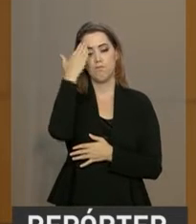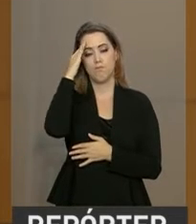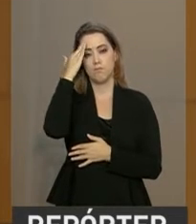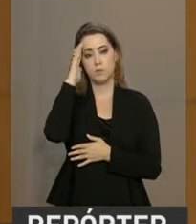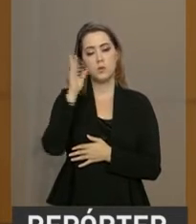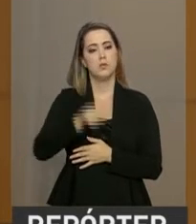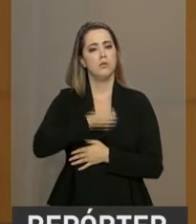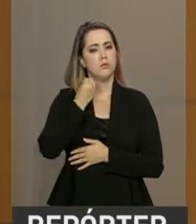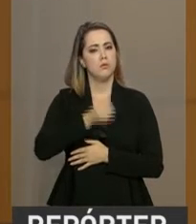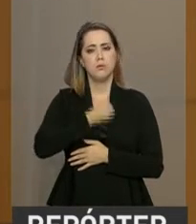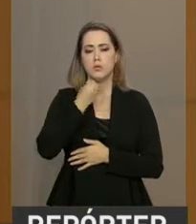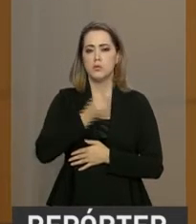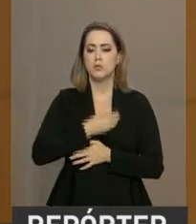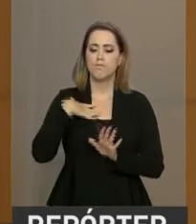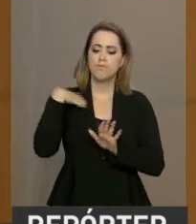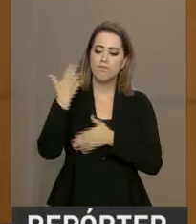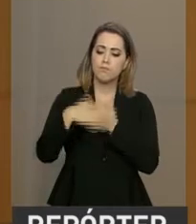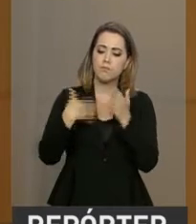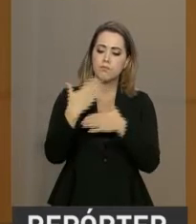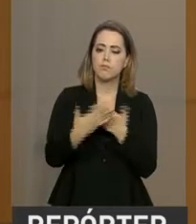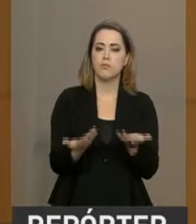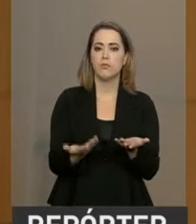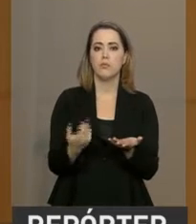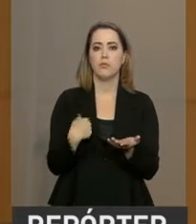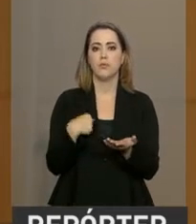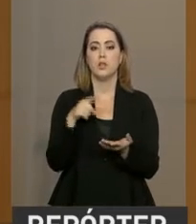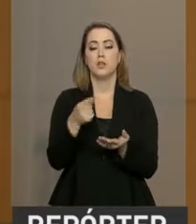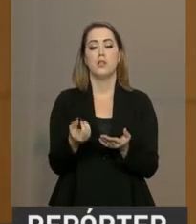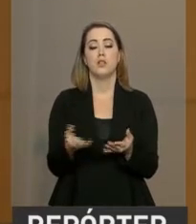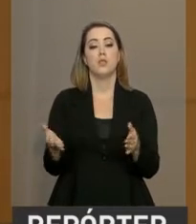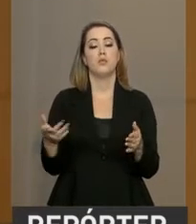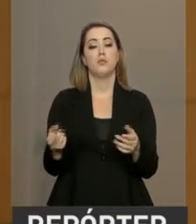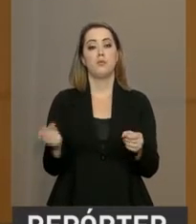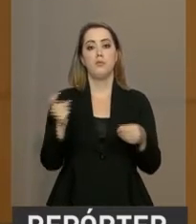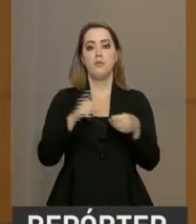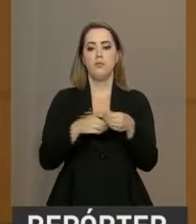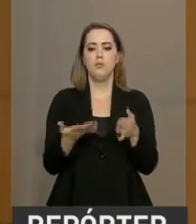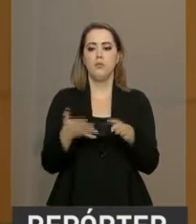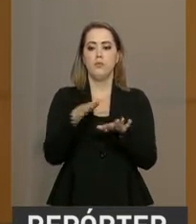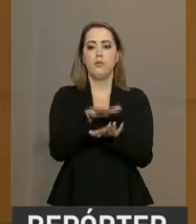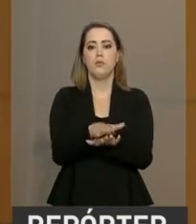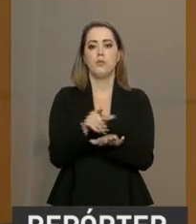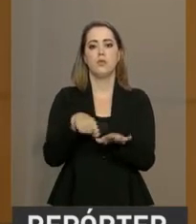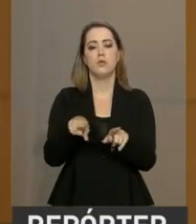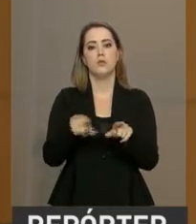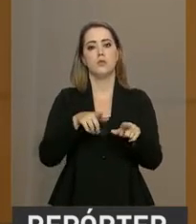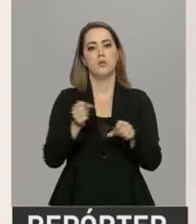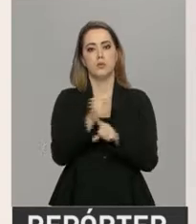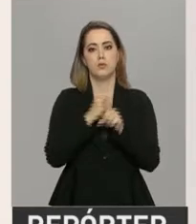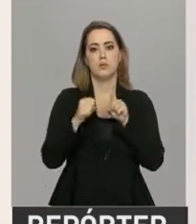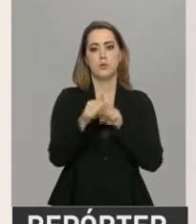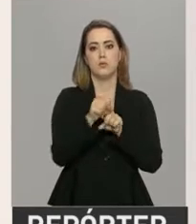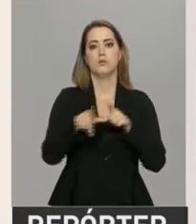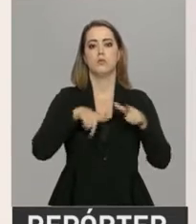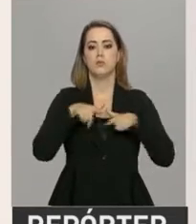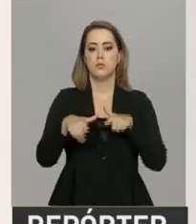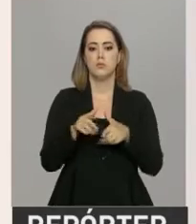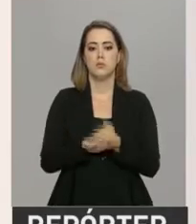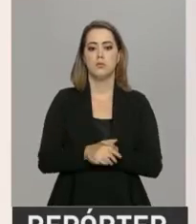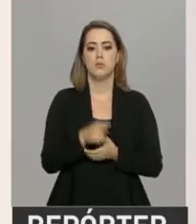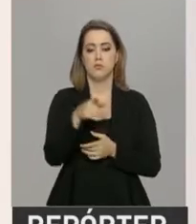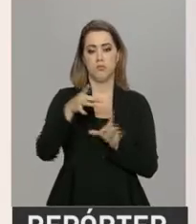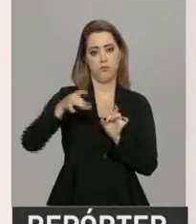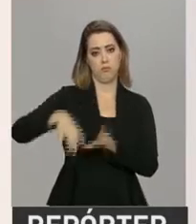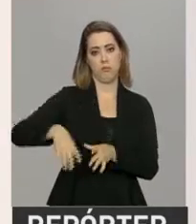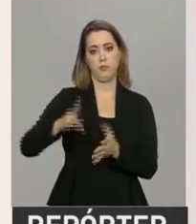que a vida, ela consegue, melhor dizendo, se reintegrar tanto socialmente quanto ao mercado de trabalho. Abandonada pelo